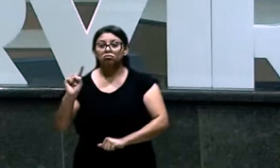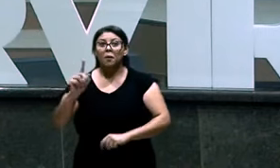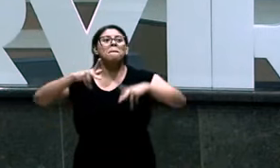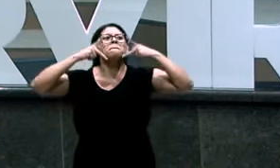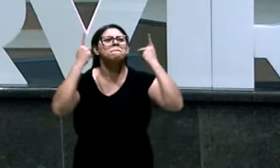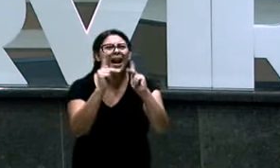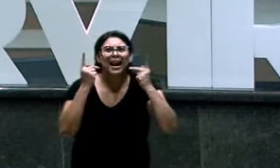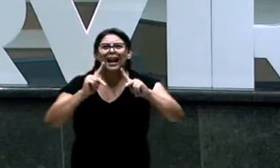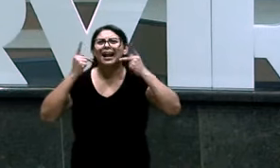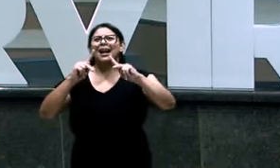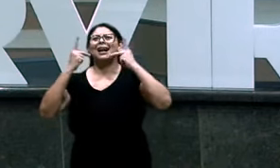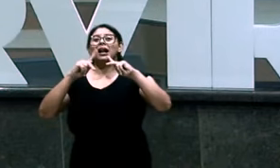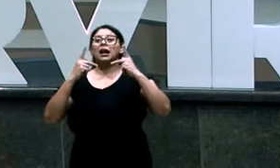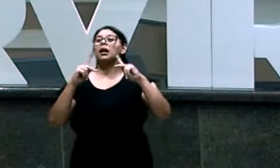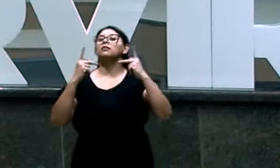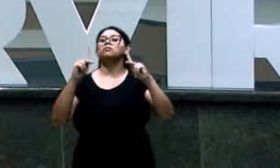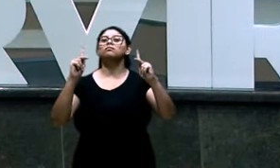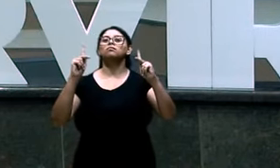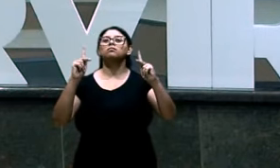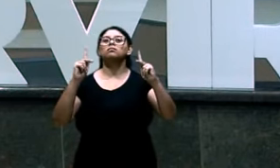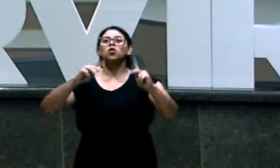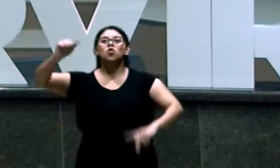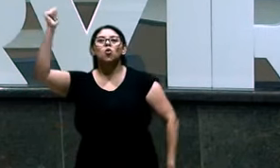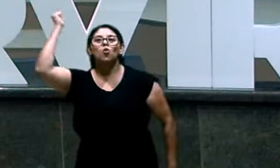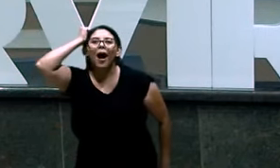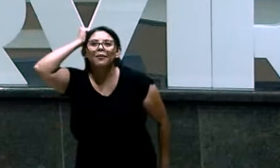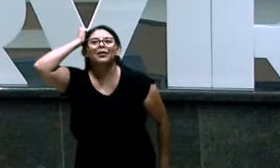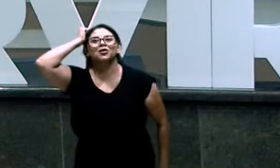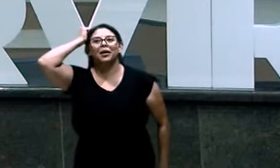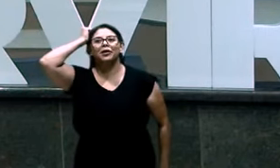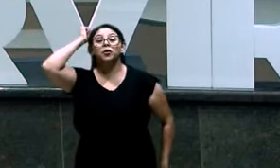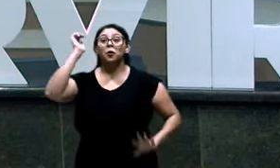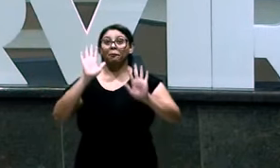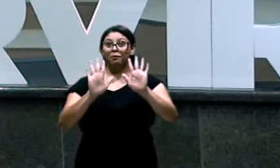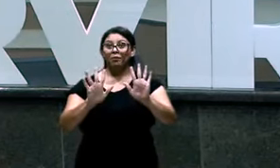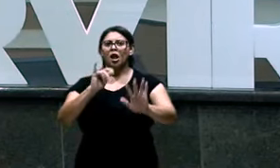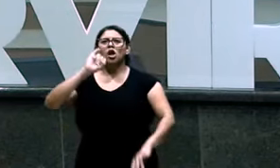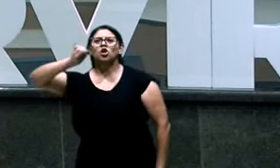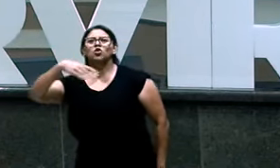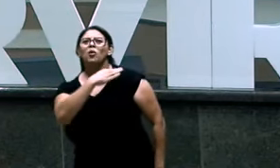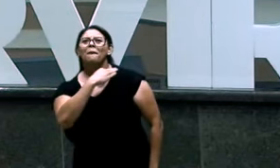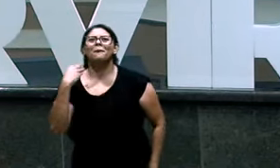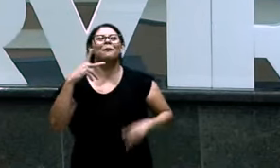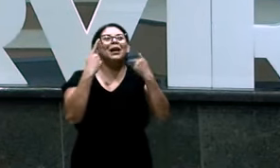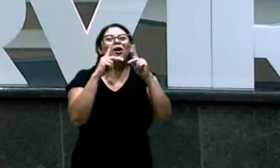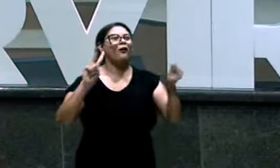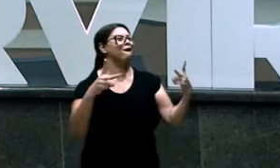mudaram, mas não me confunda, a palavra não mudou, a palavra é a mesma: arrependei-vos,